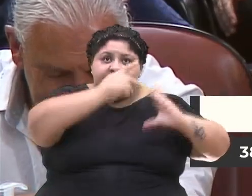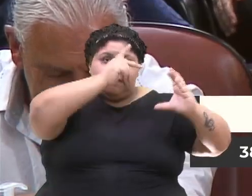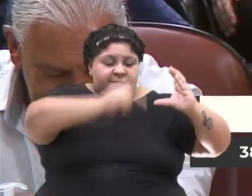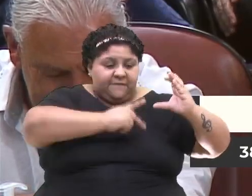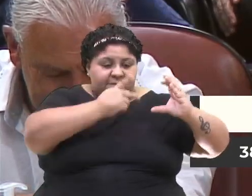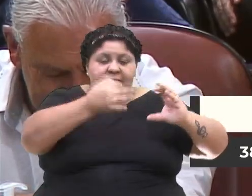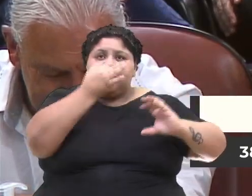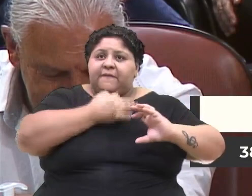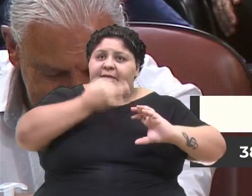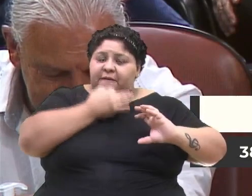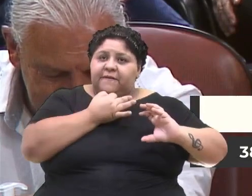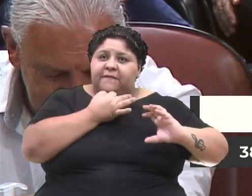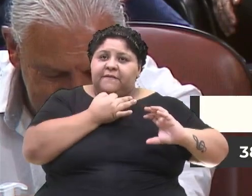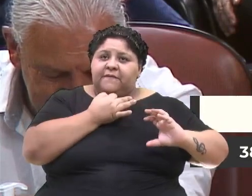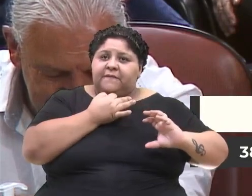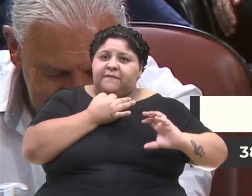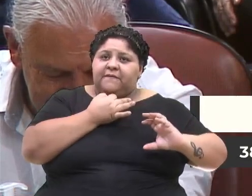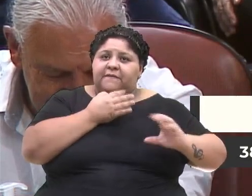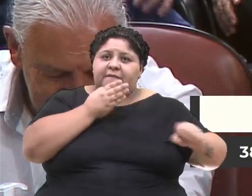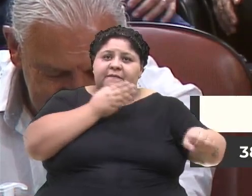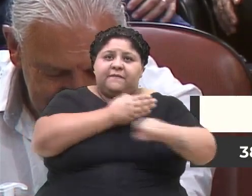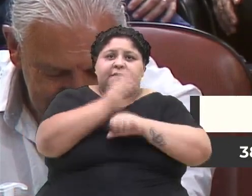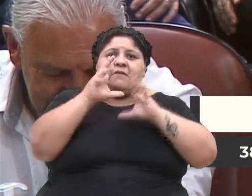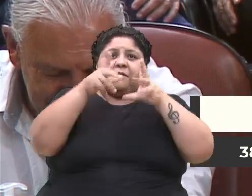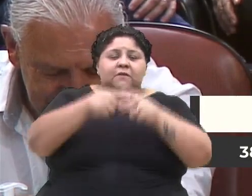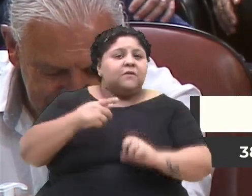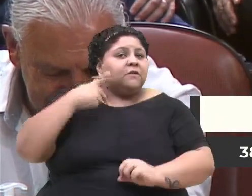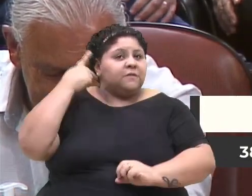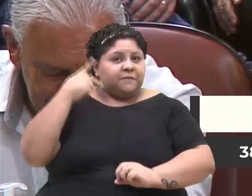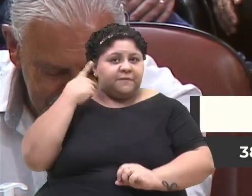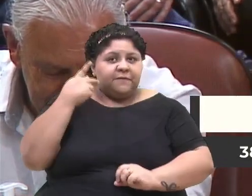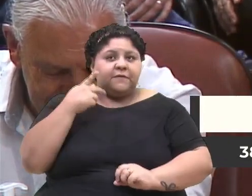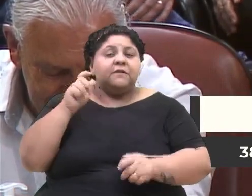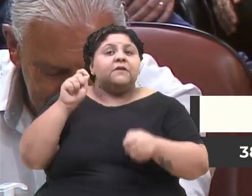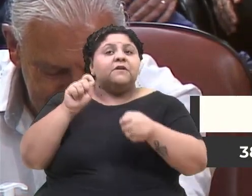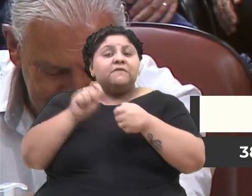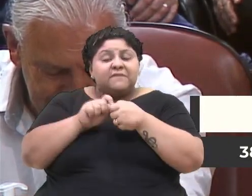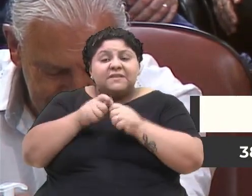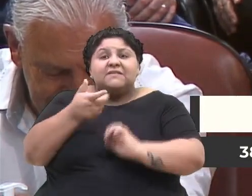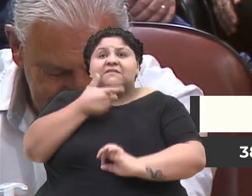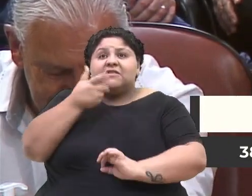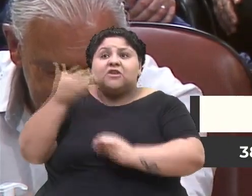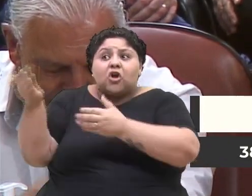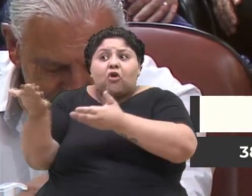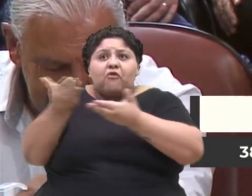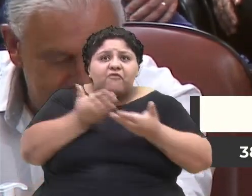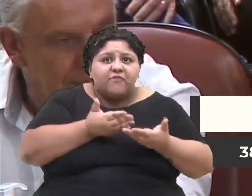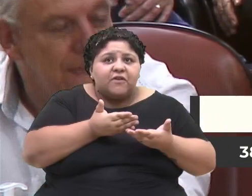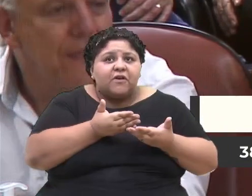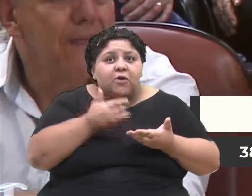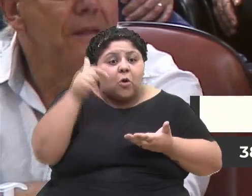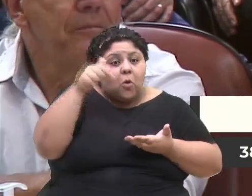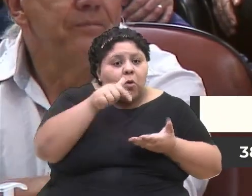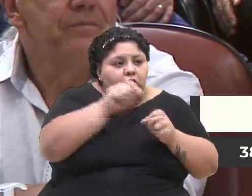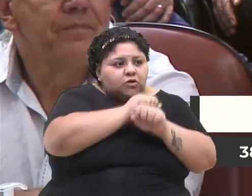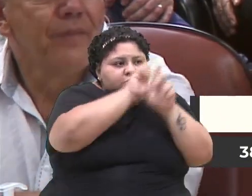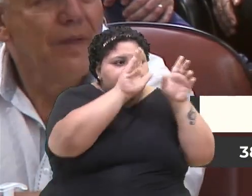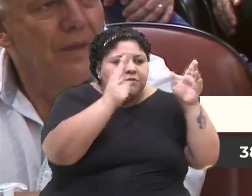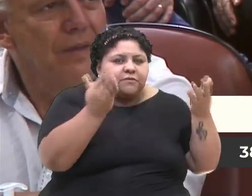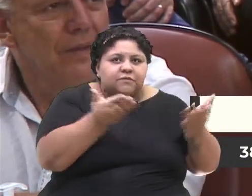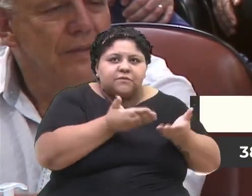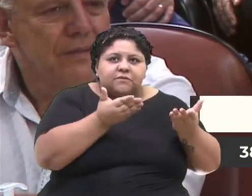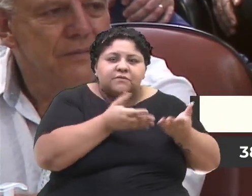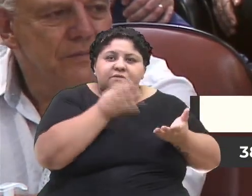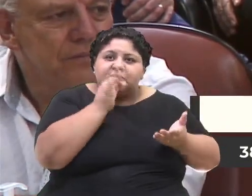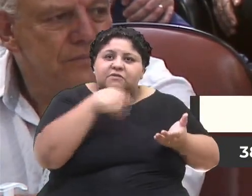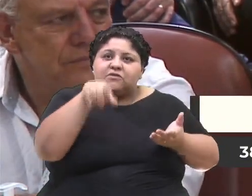Vereadores de Caxias do Sul, sendo aprovado por unanimidade esse voto. E fiz questão, presidente, de convidar eles para estarem aqui nessa manhã de hoje, justamente